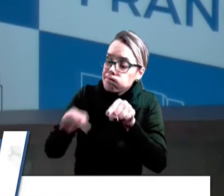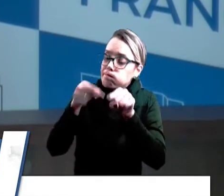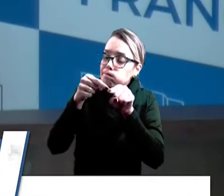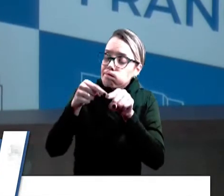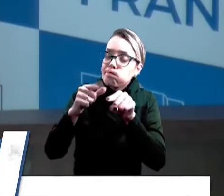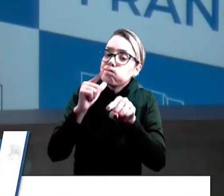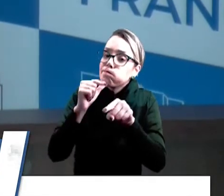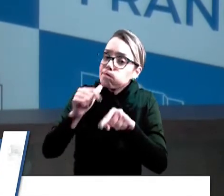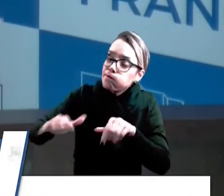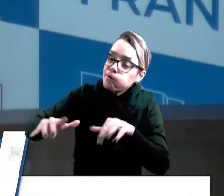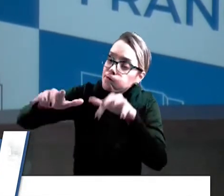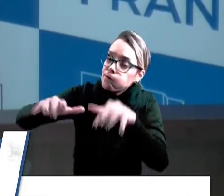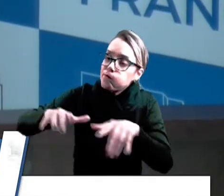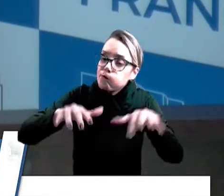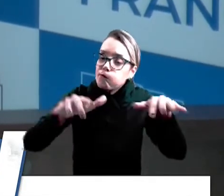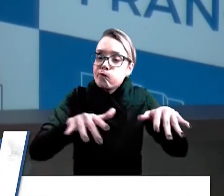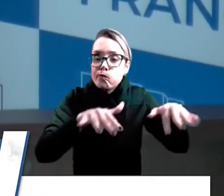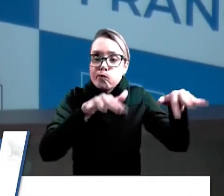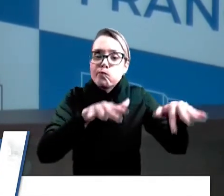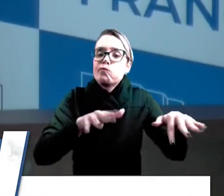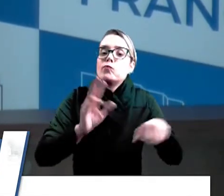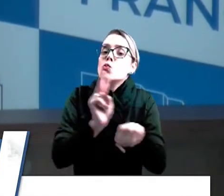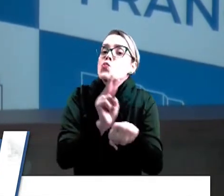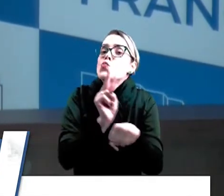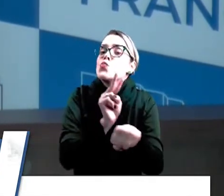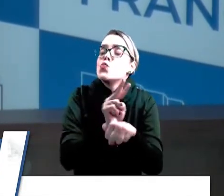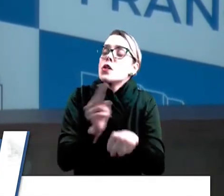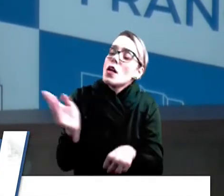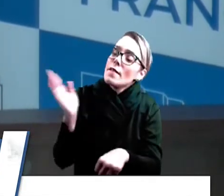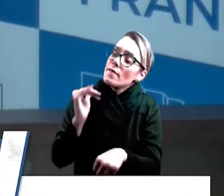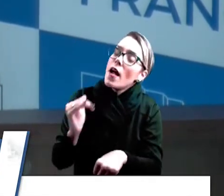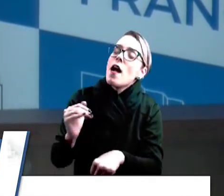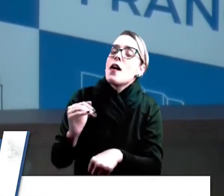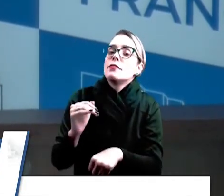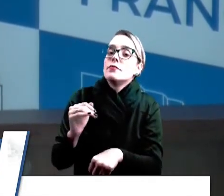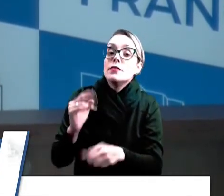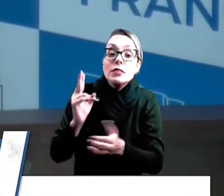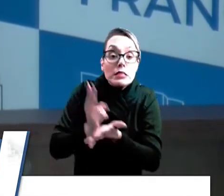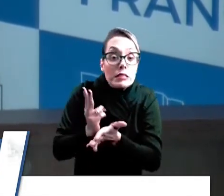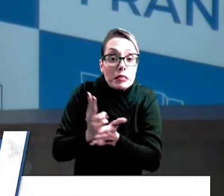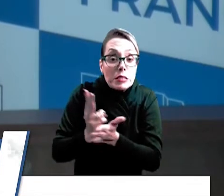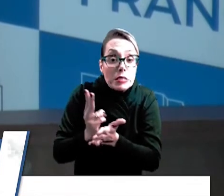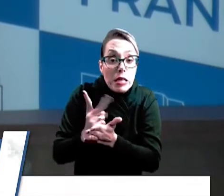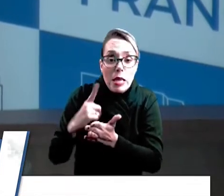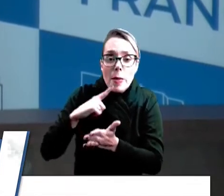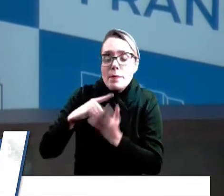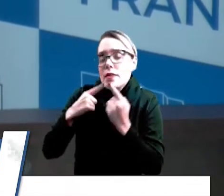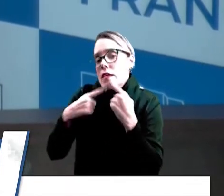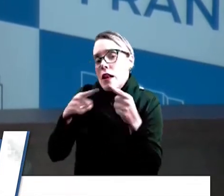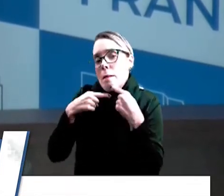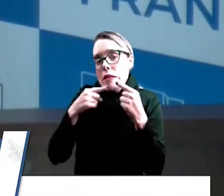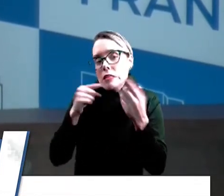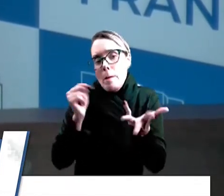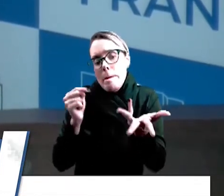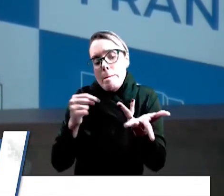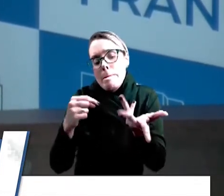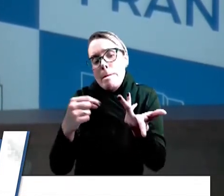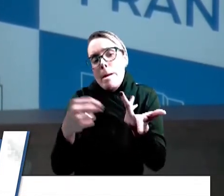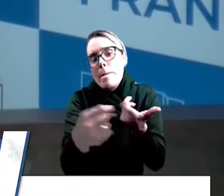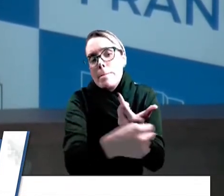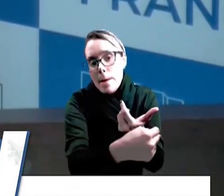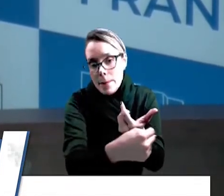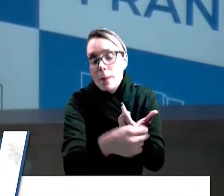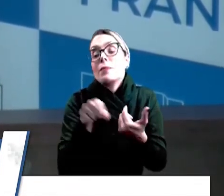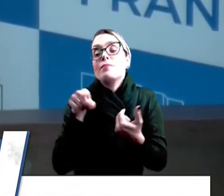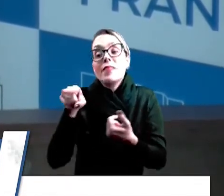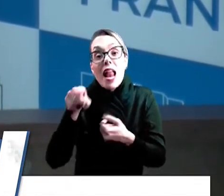vem pelejando, né, a respeito disso, inclusive no Jardim Palestina. Lá, a rua que desce,